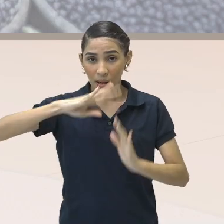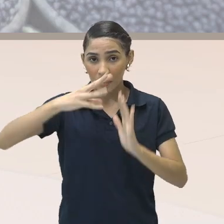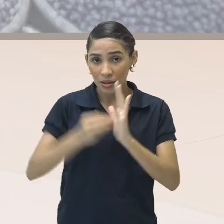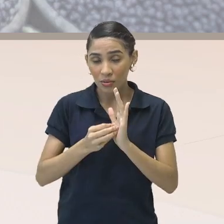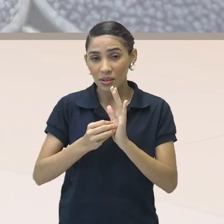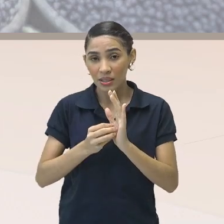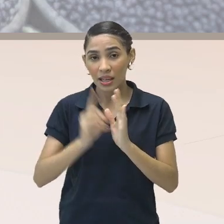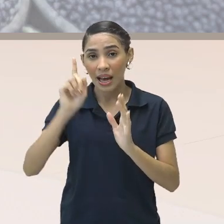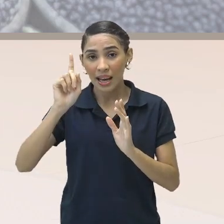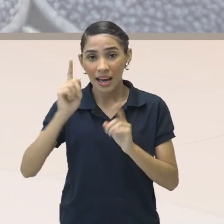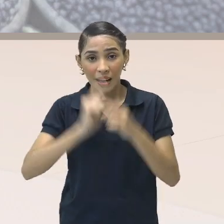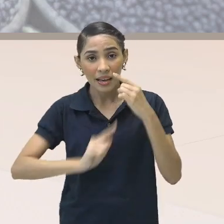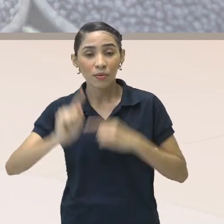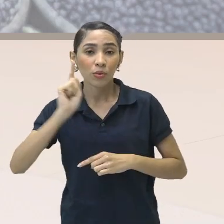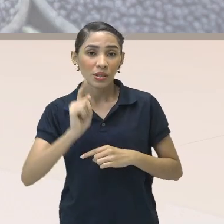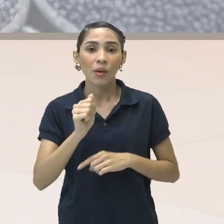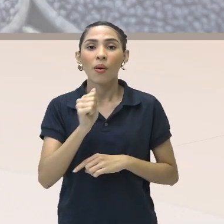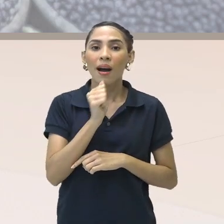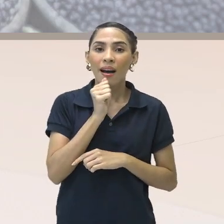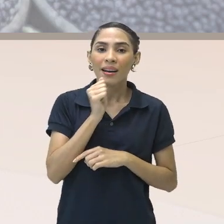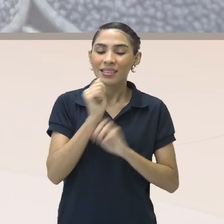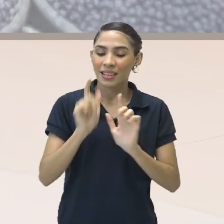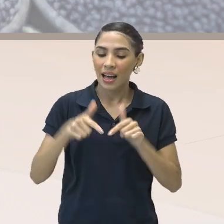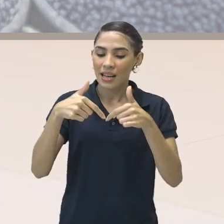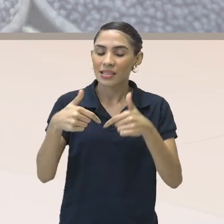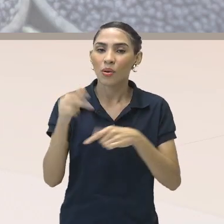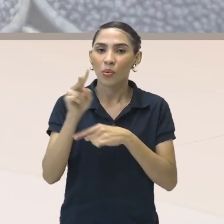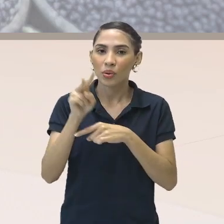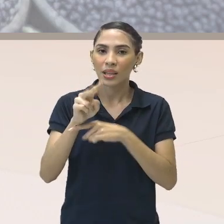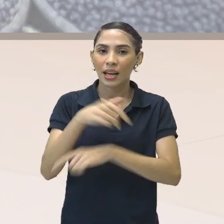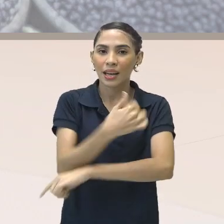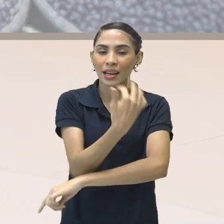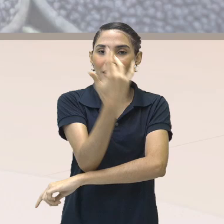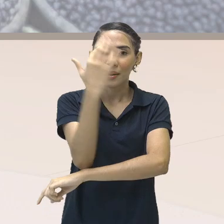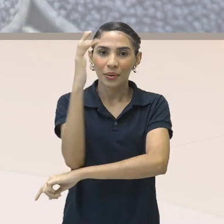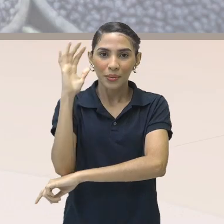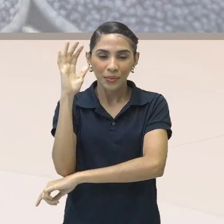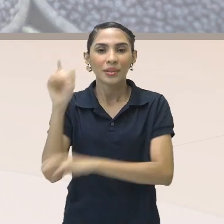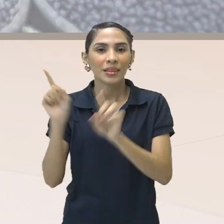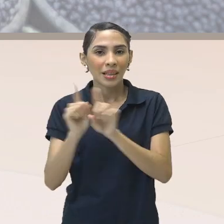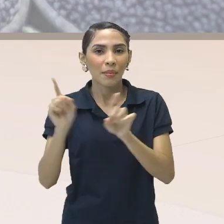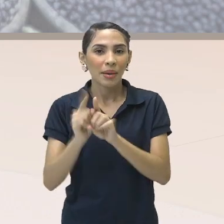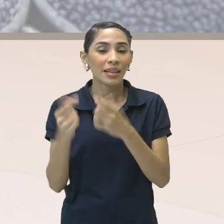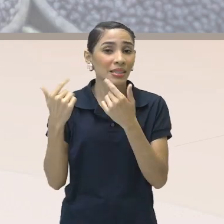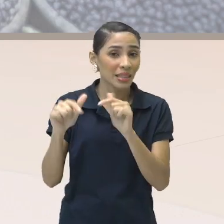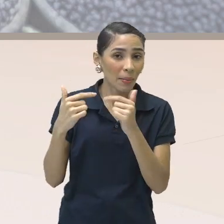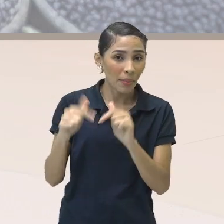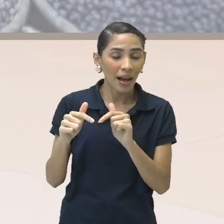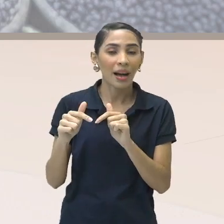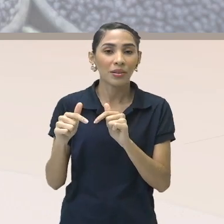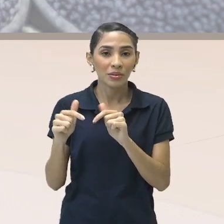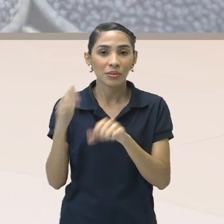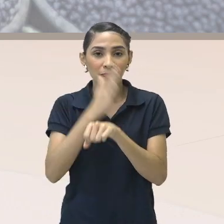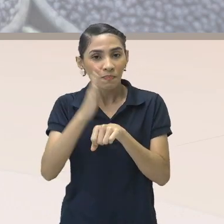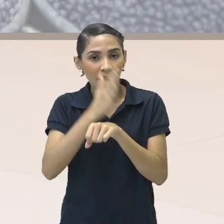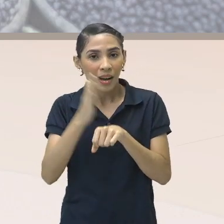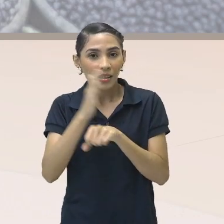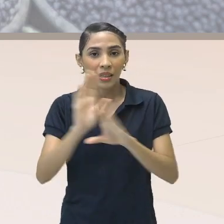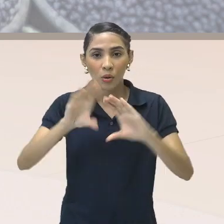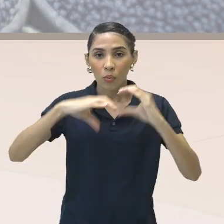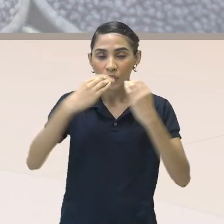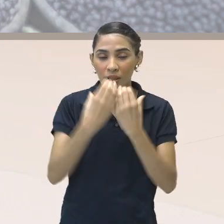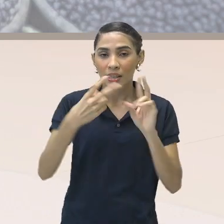é resultado ainda, né, de ações de preservação, ela é resultado dessas atividades ali, das